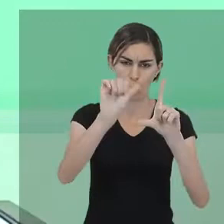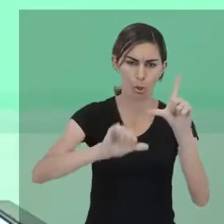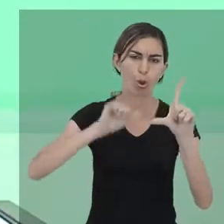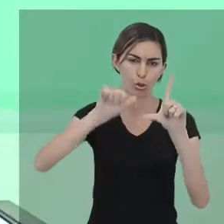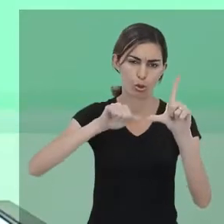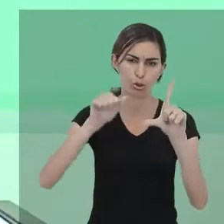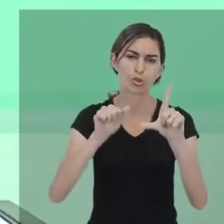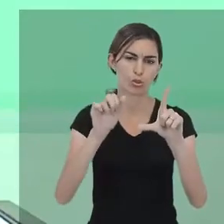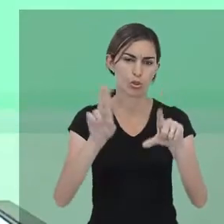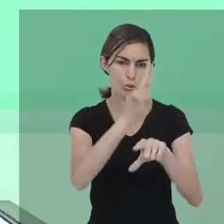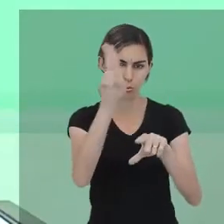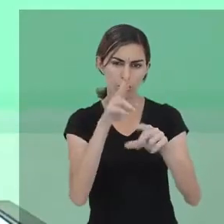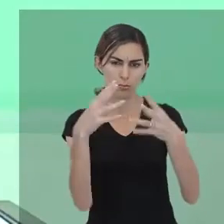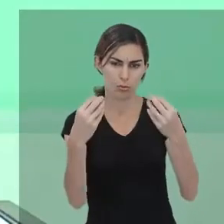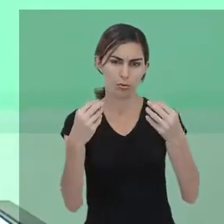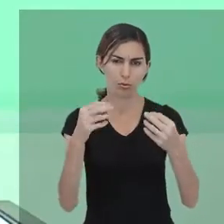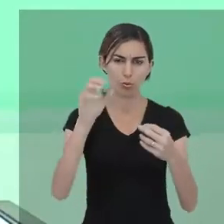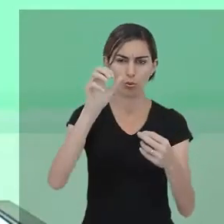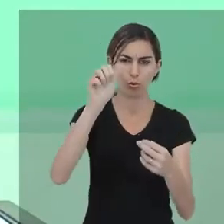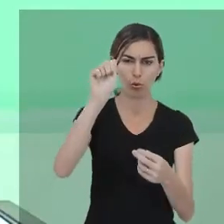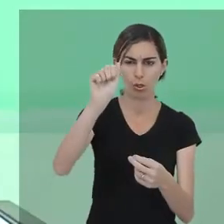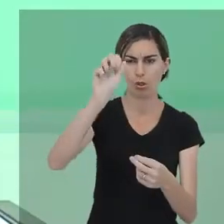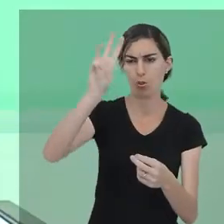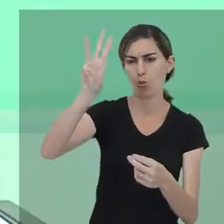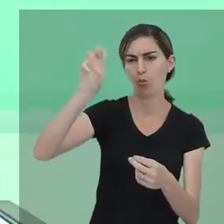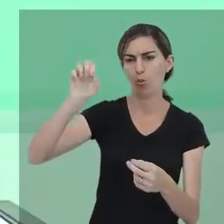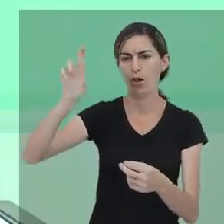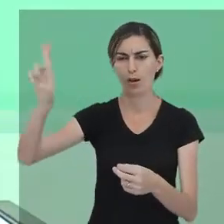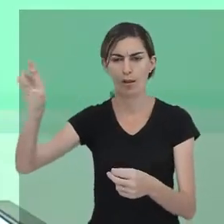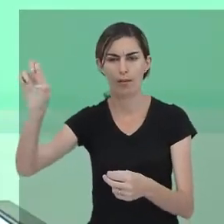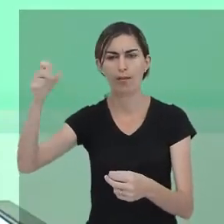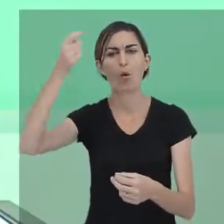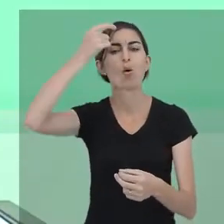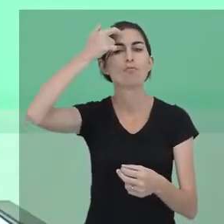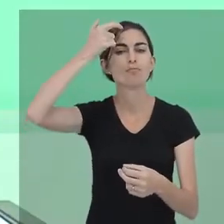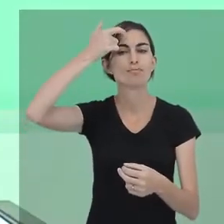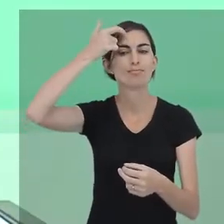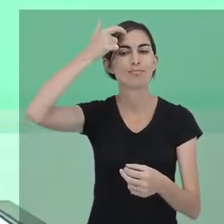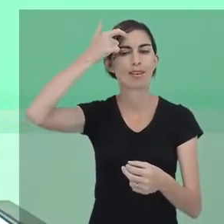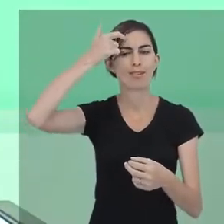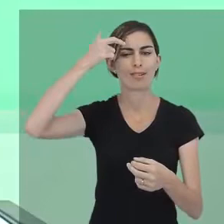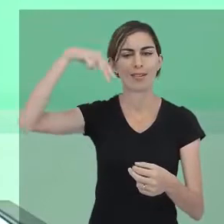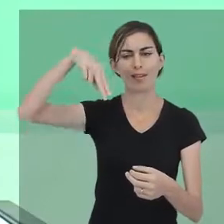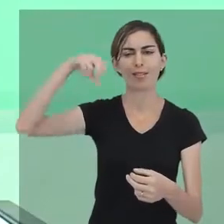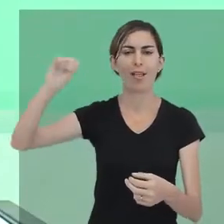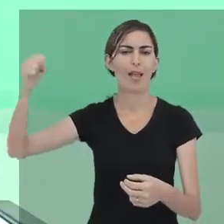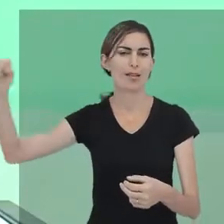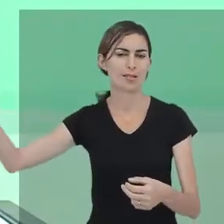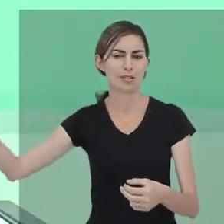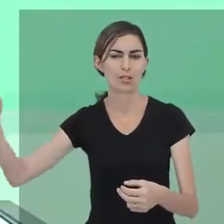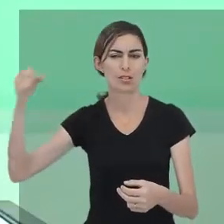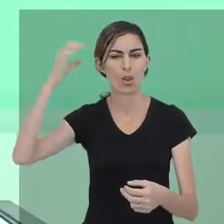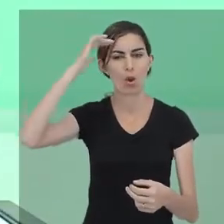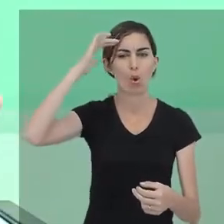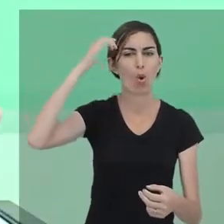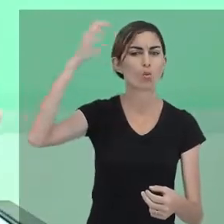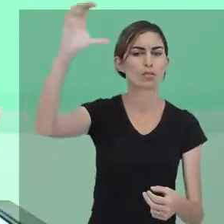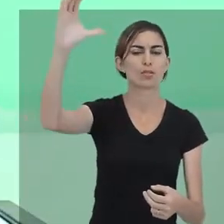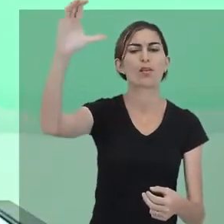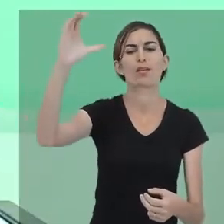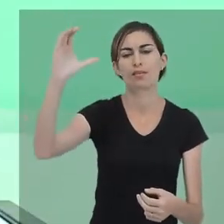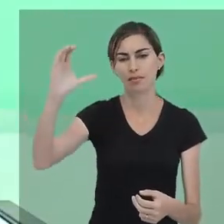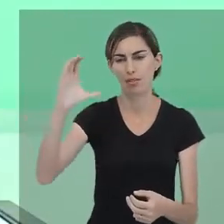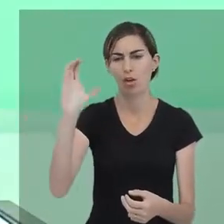aware. Aware é consciente. Né? Consciente, aware. Awareness,